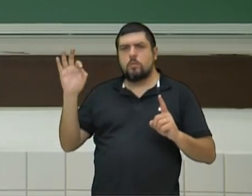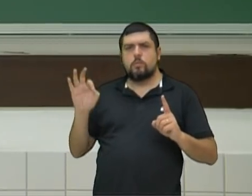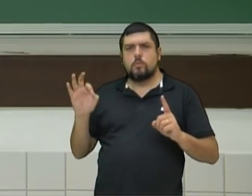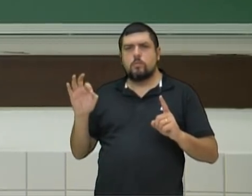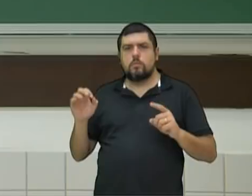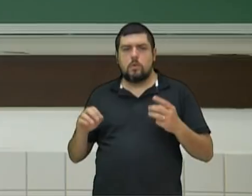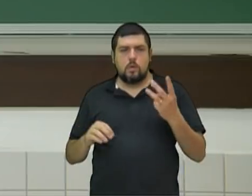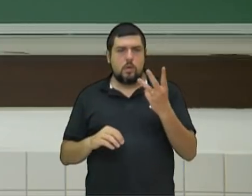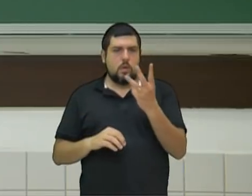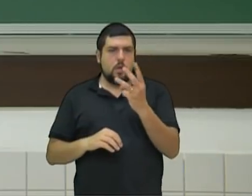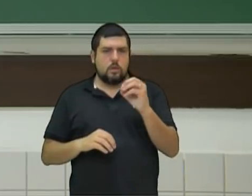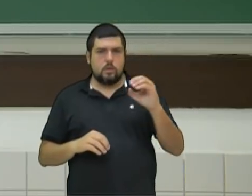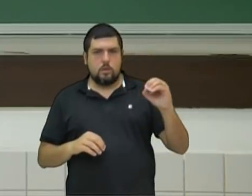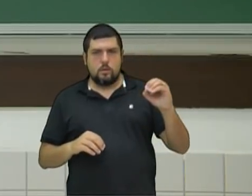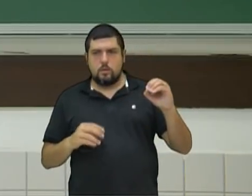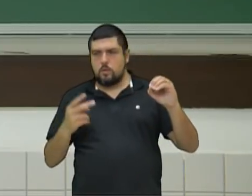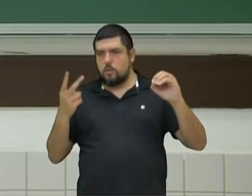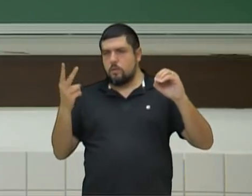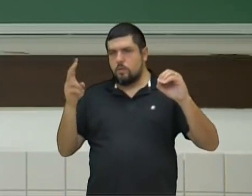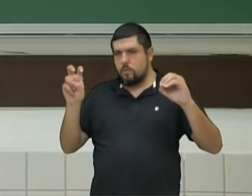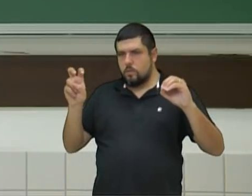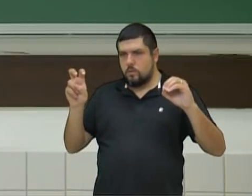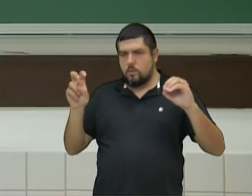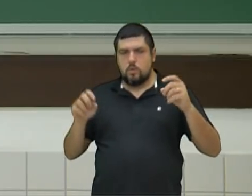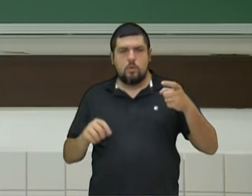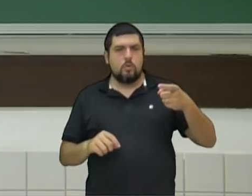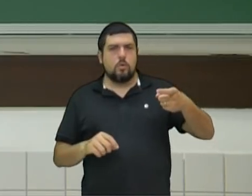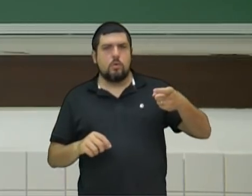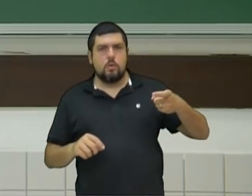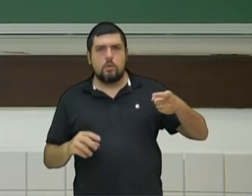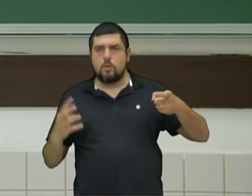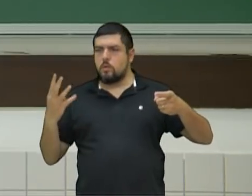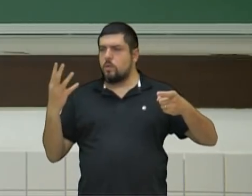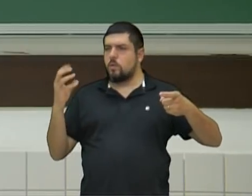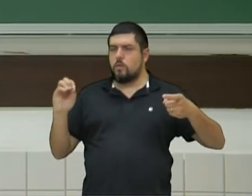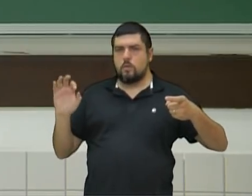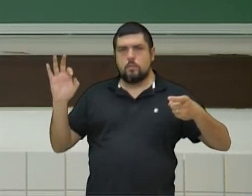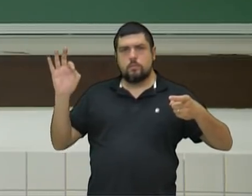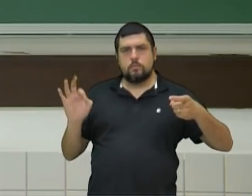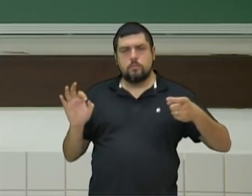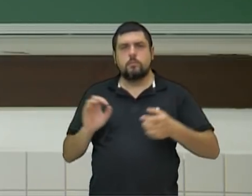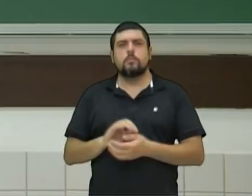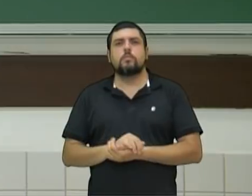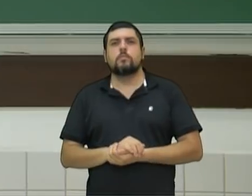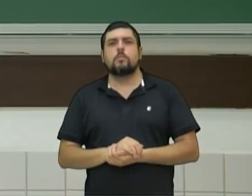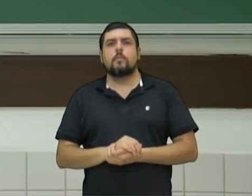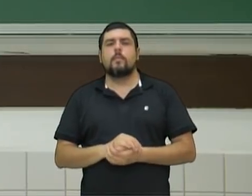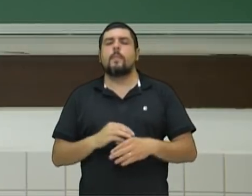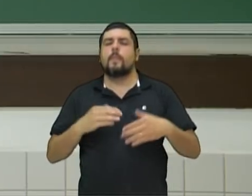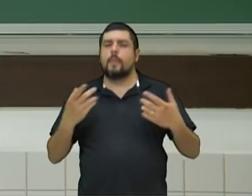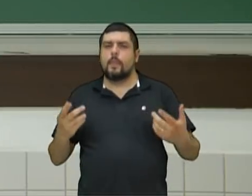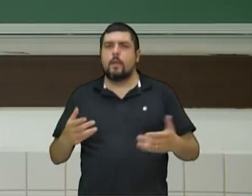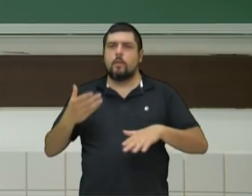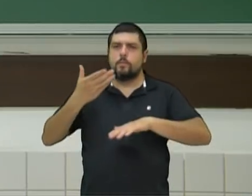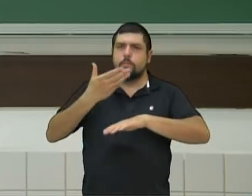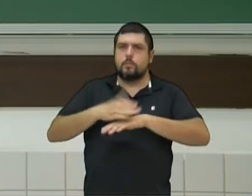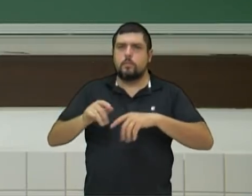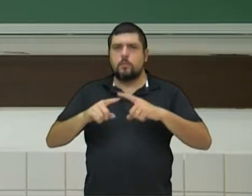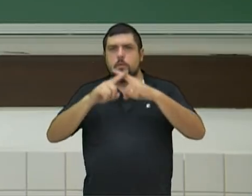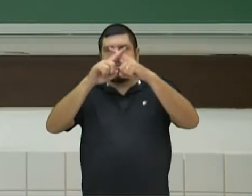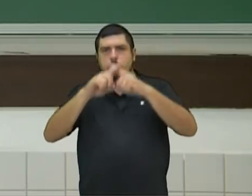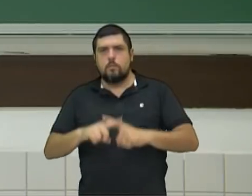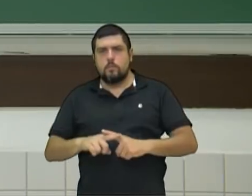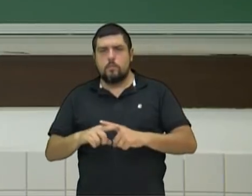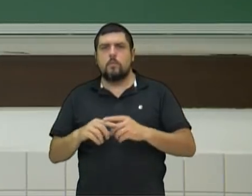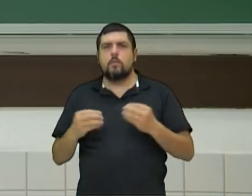25. X representa 40%, tá bom? Então, multiplicando cruzado na regrinha de 3,